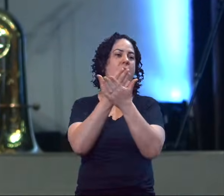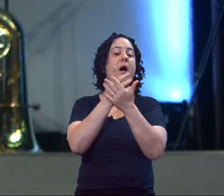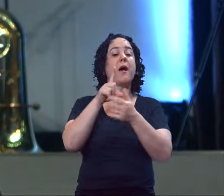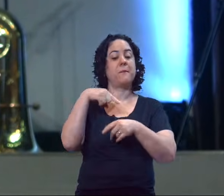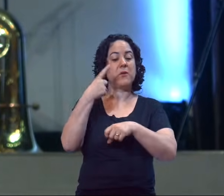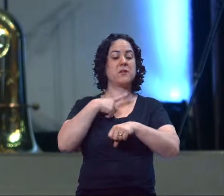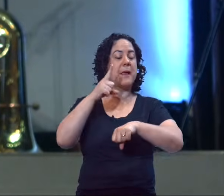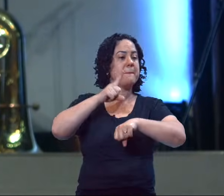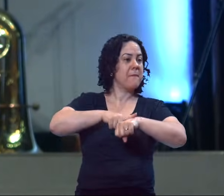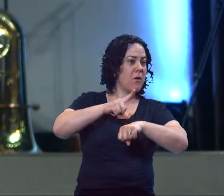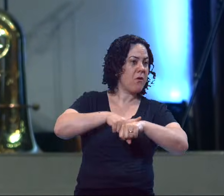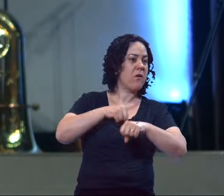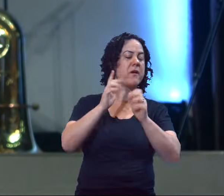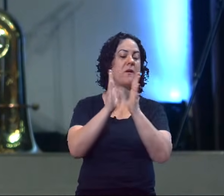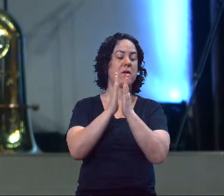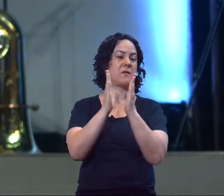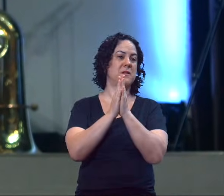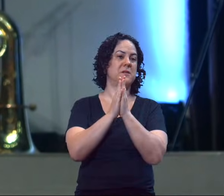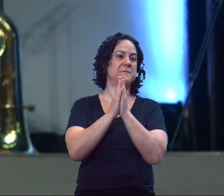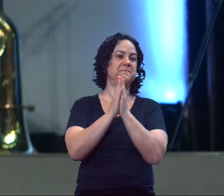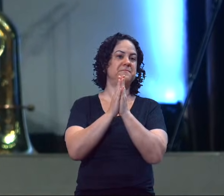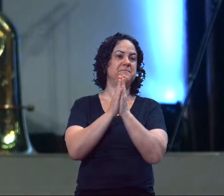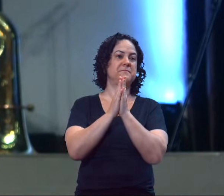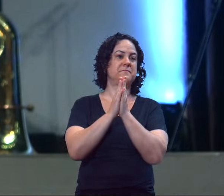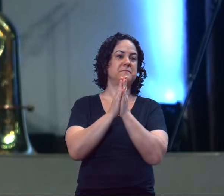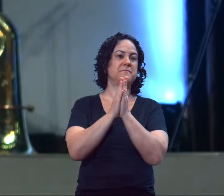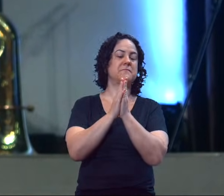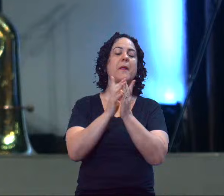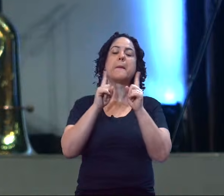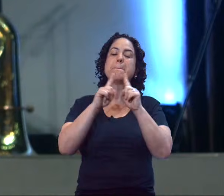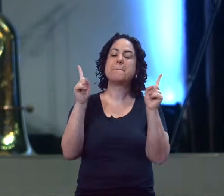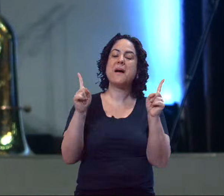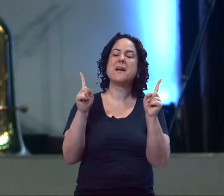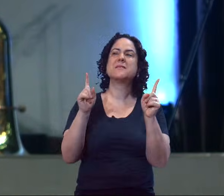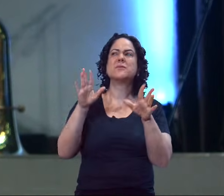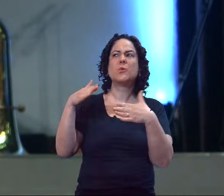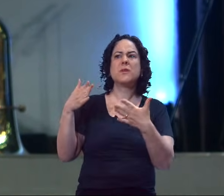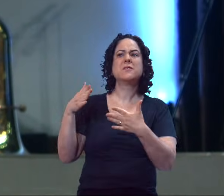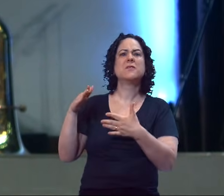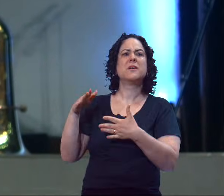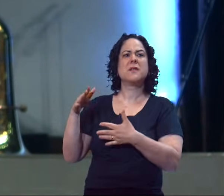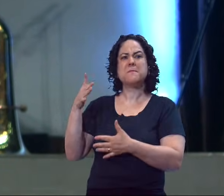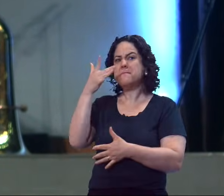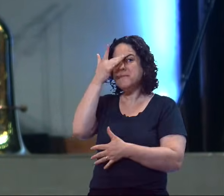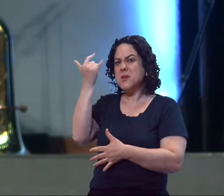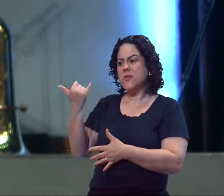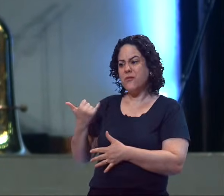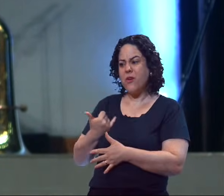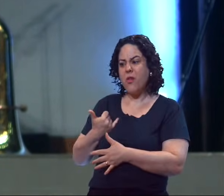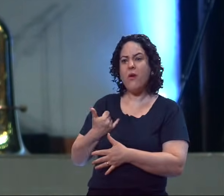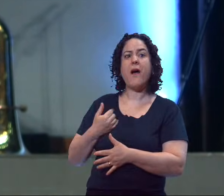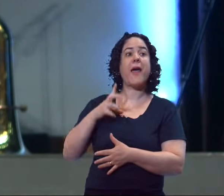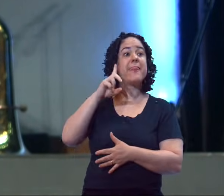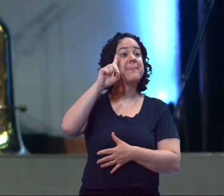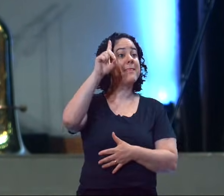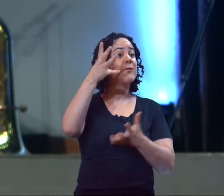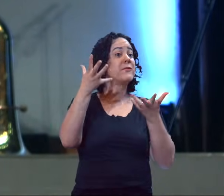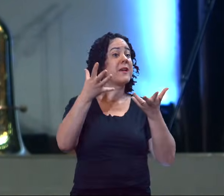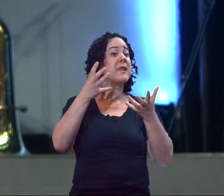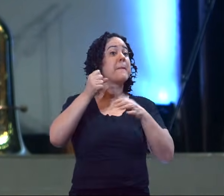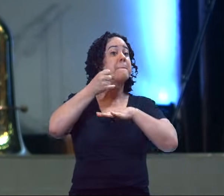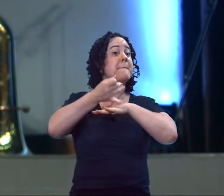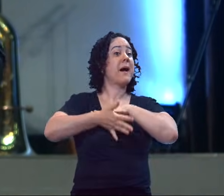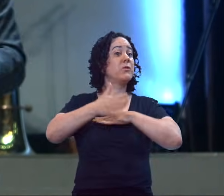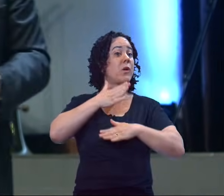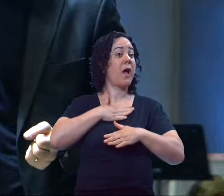ou antes ou depois, de oração. Mas quando ele, irmão, falou assim, Deus está querendo a minha madrugada, um tempo a